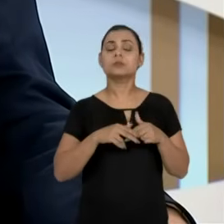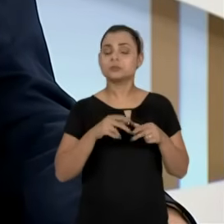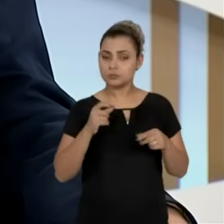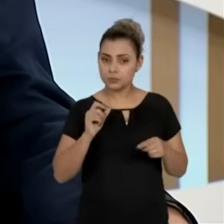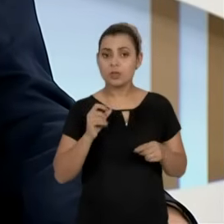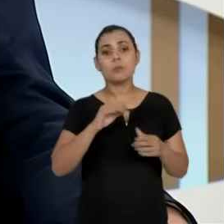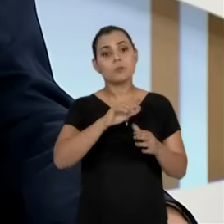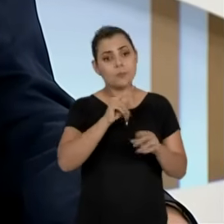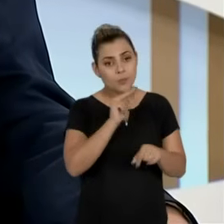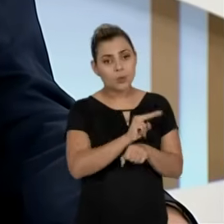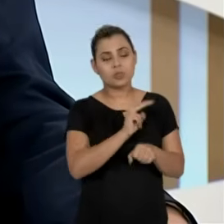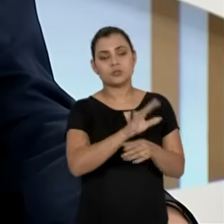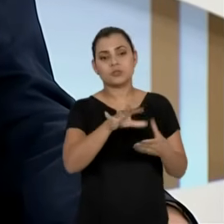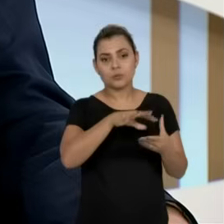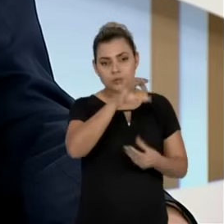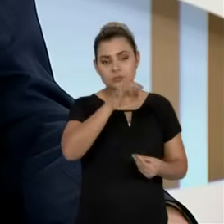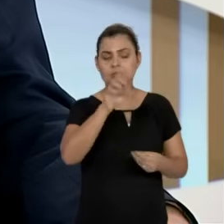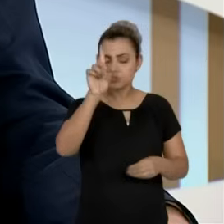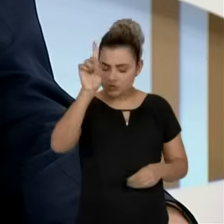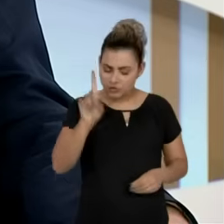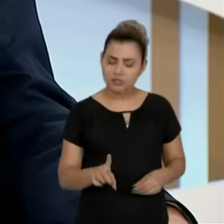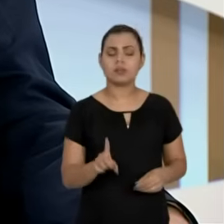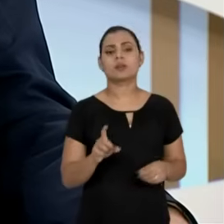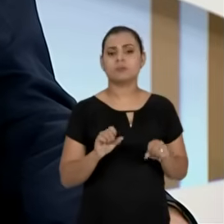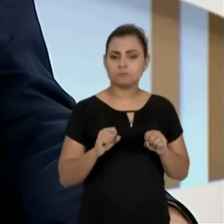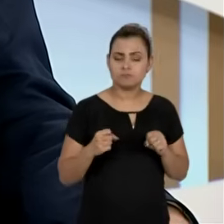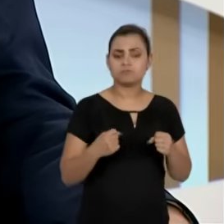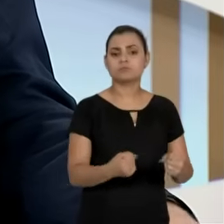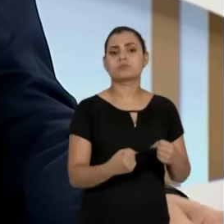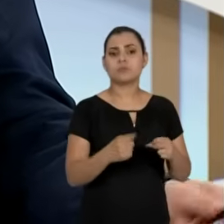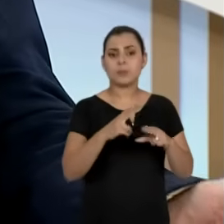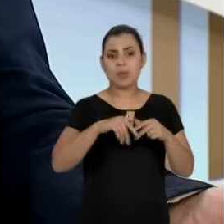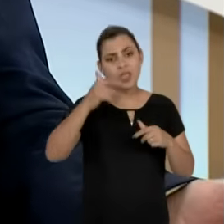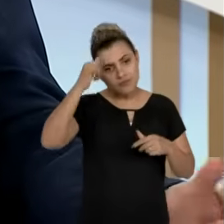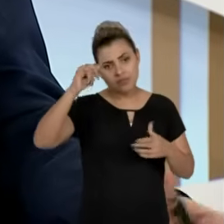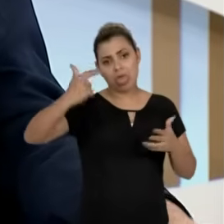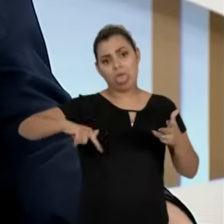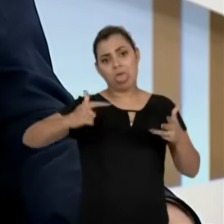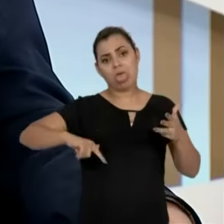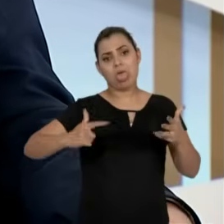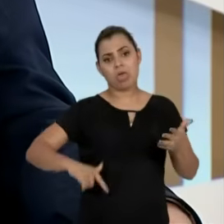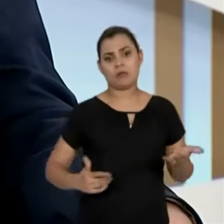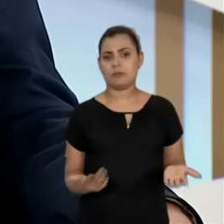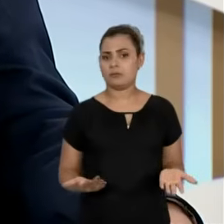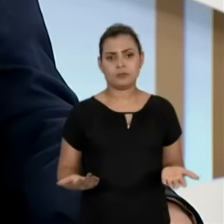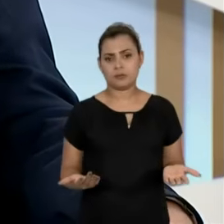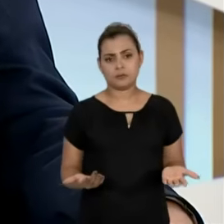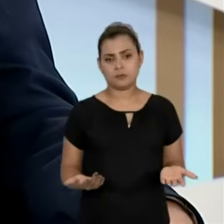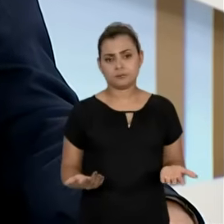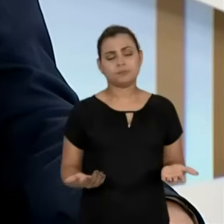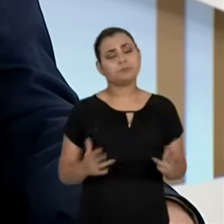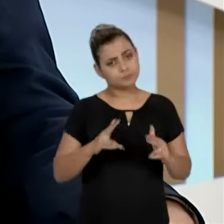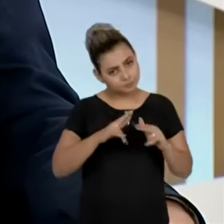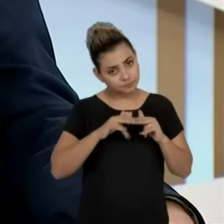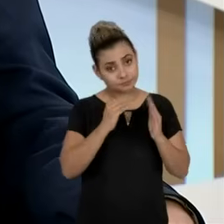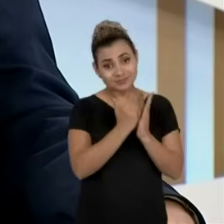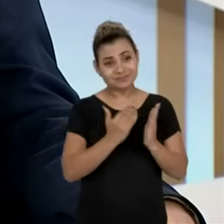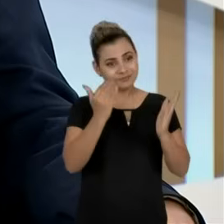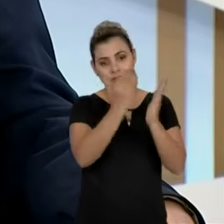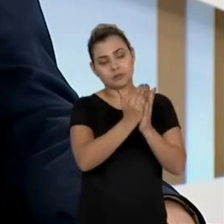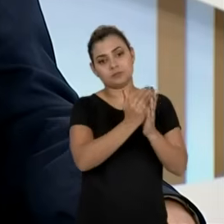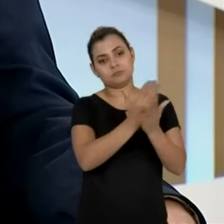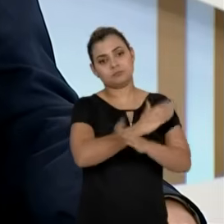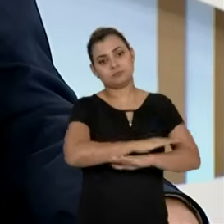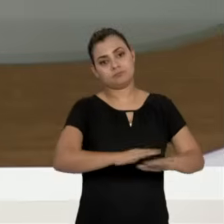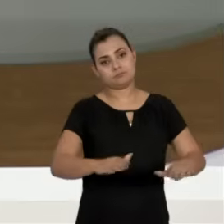da democracia, dos direitos, né? E para que isso não se repita, não se torne uma prática, né? E que os excessos sejam realmente